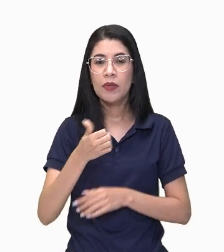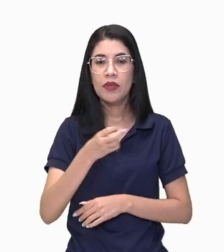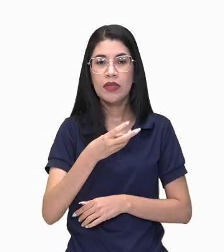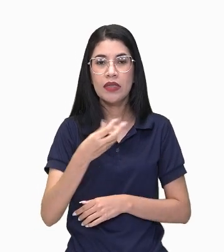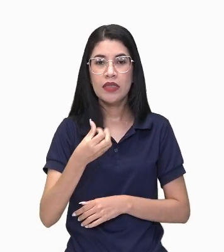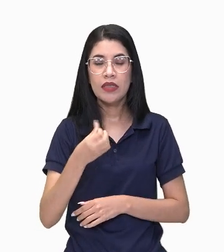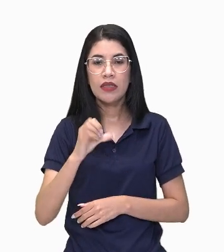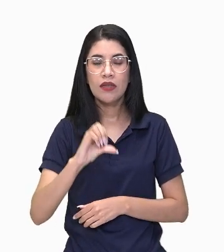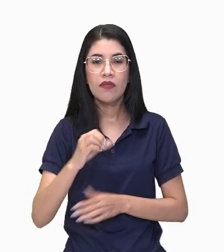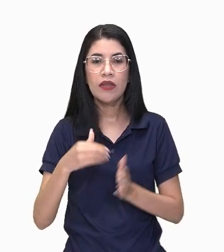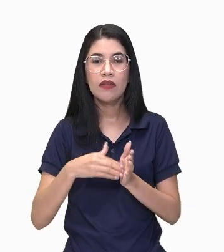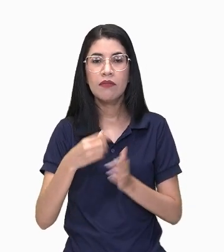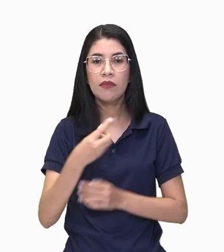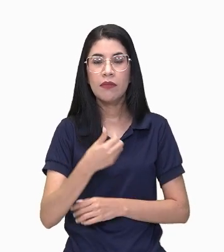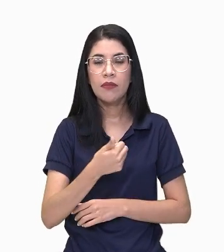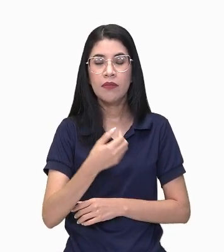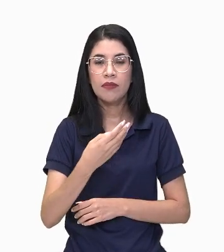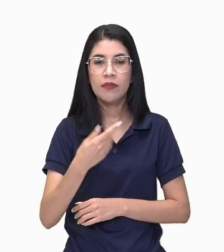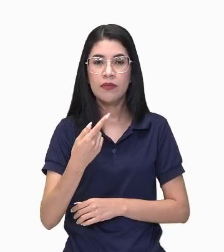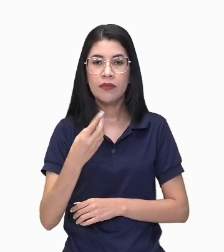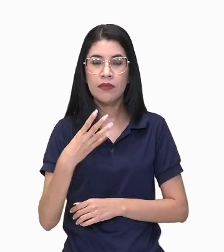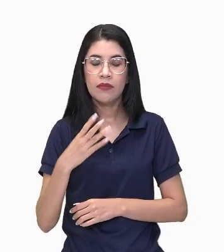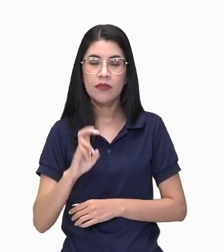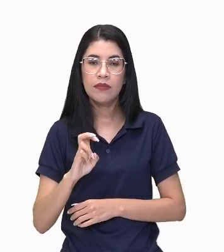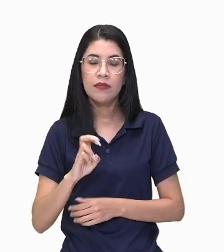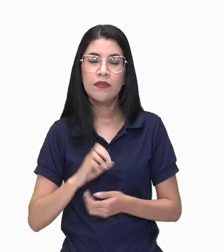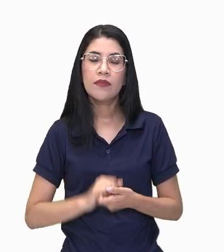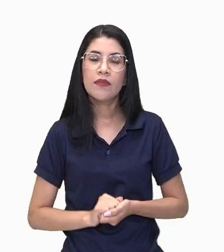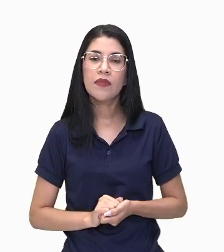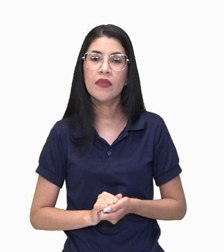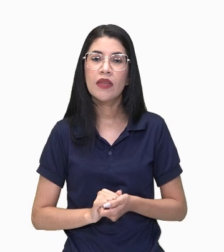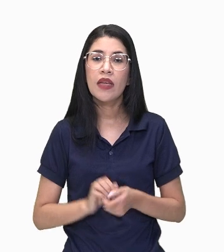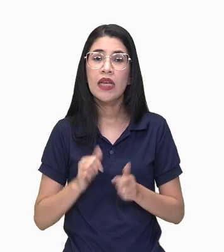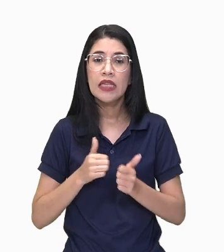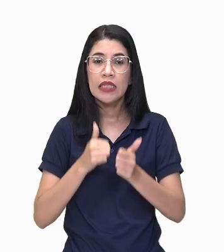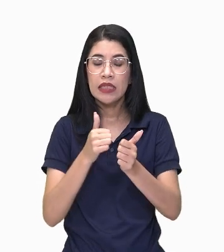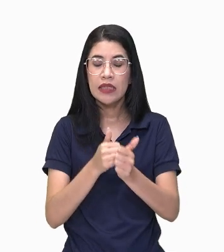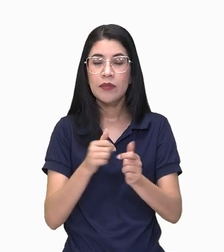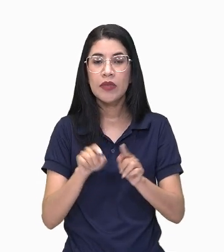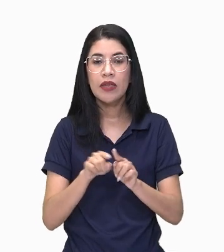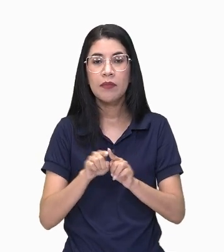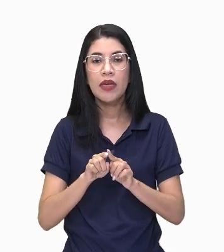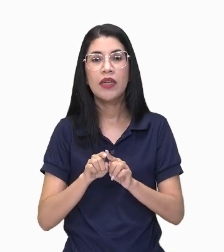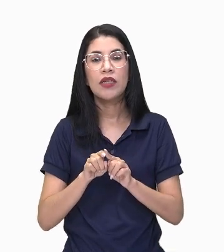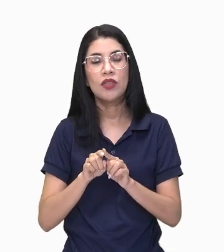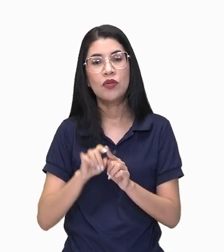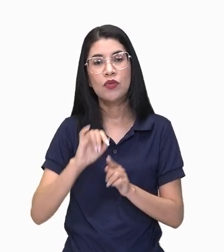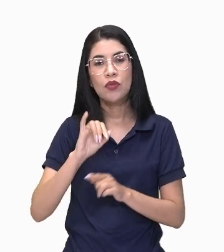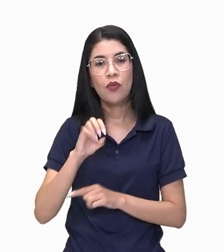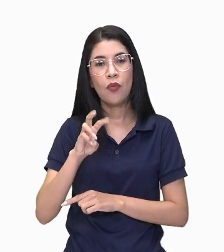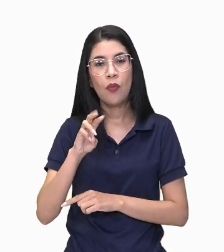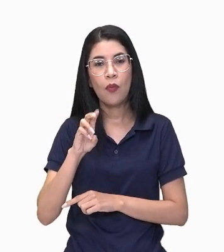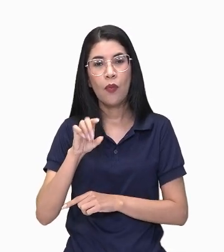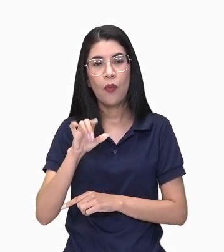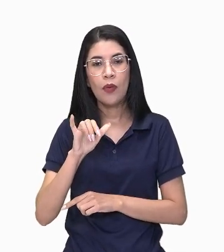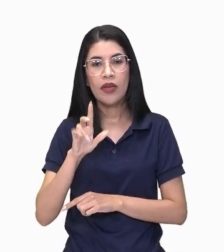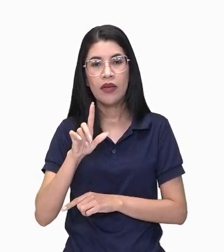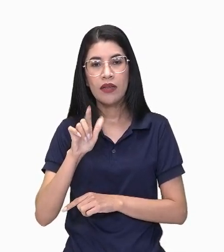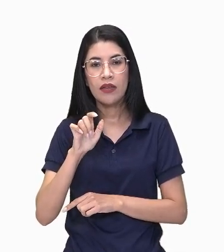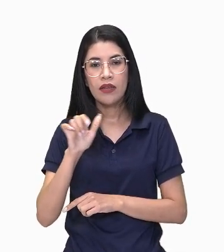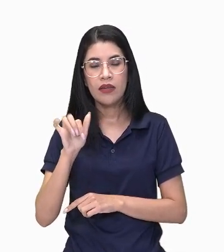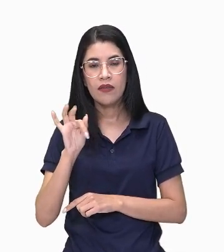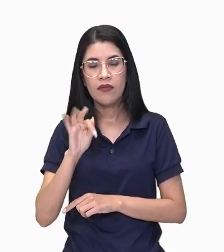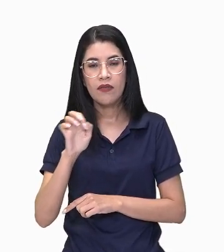1369 a 1415, discípulo e seguidor de Wycliffe, foi professor e reitor da Universidade